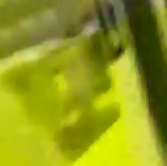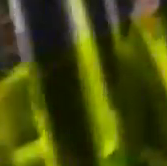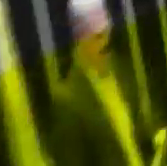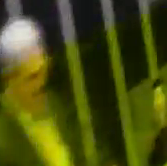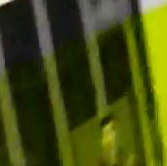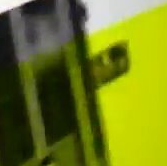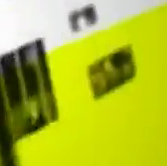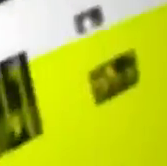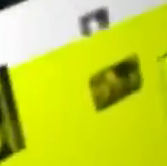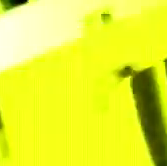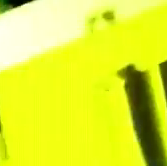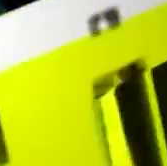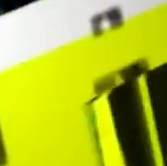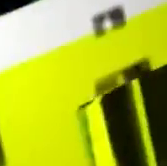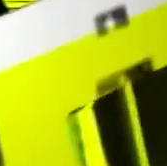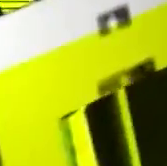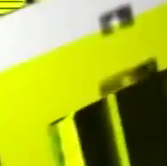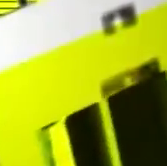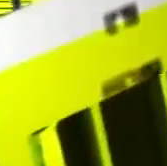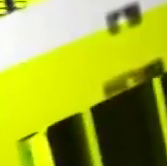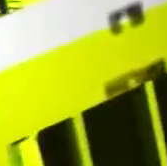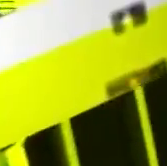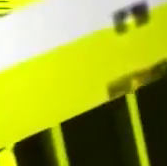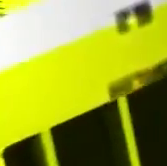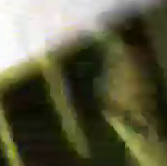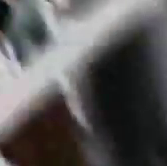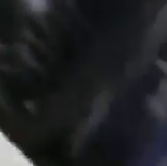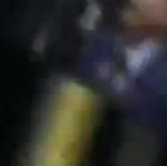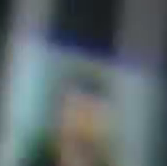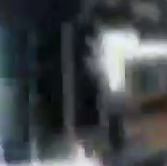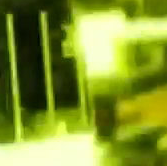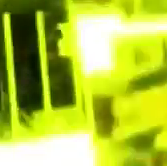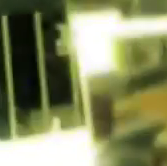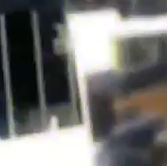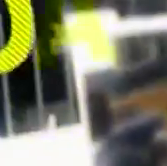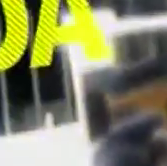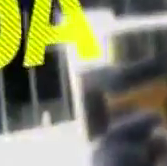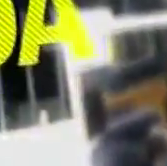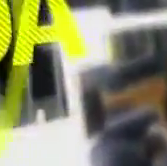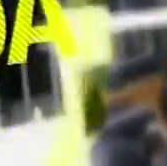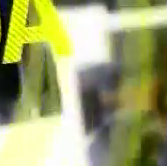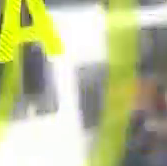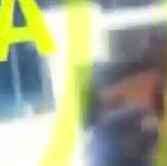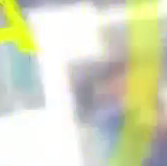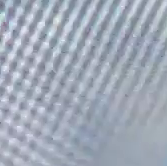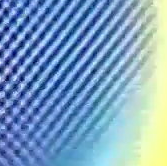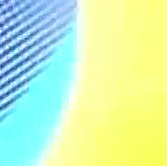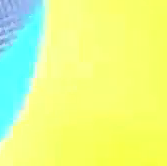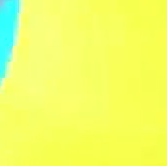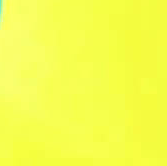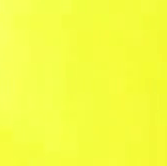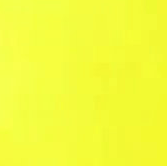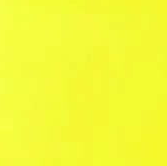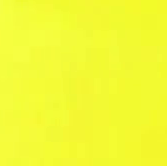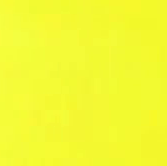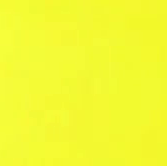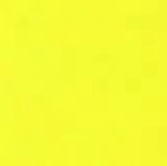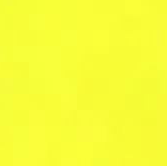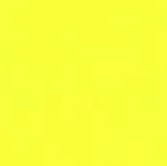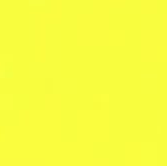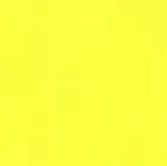menos importantes. Um segundo encaminhamento. Ministério de Santos. no meu estado de São Paulo.